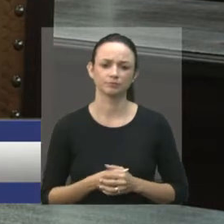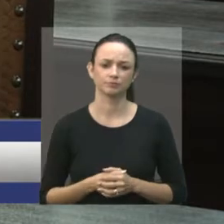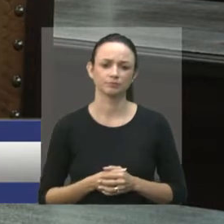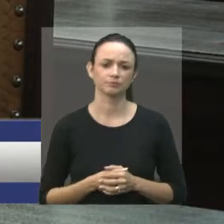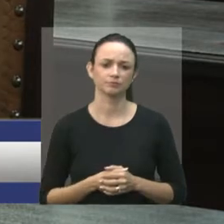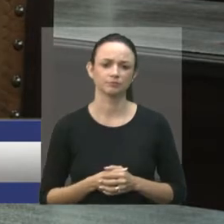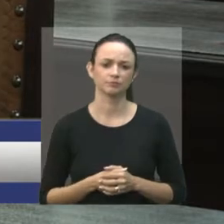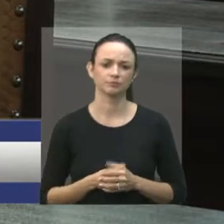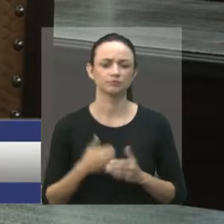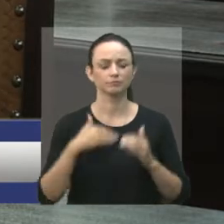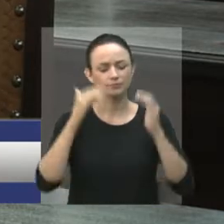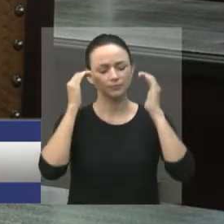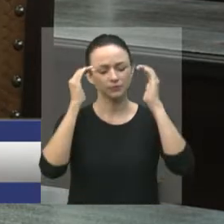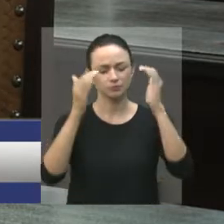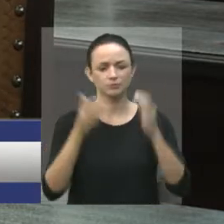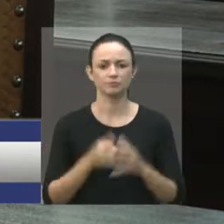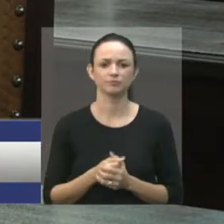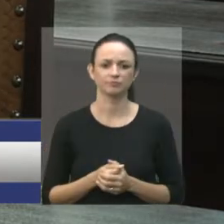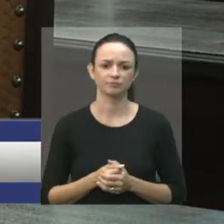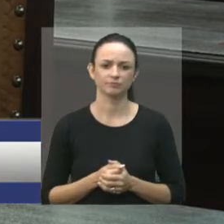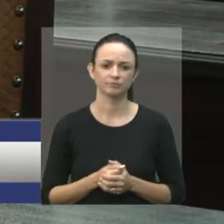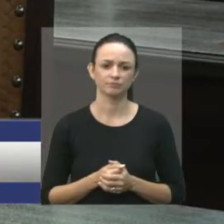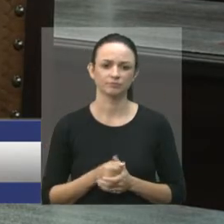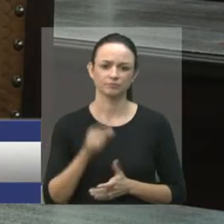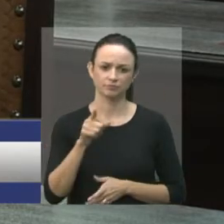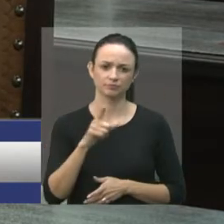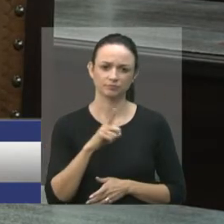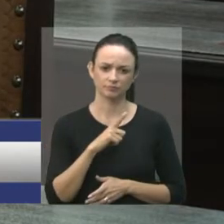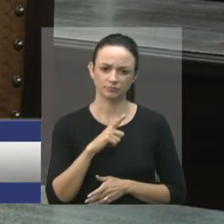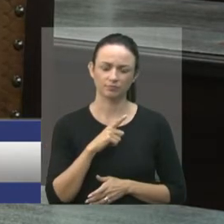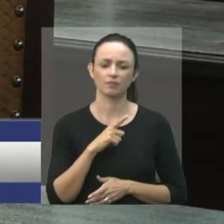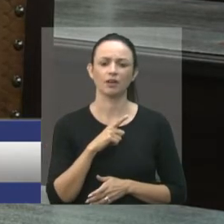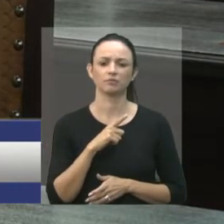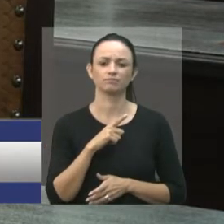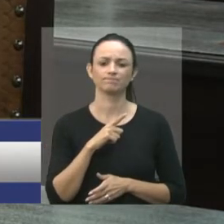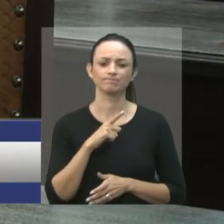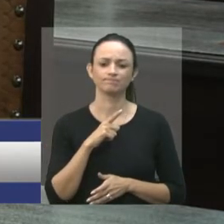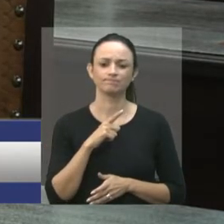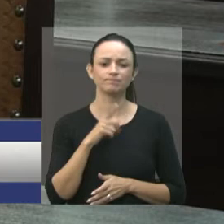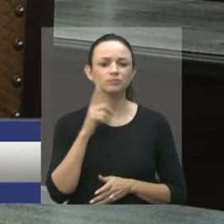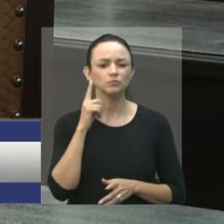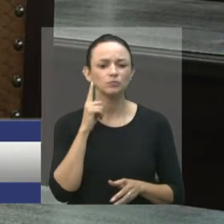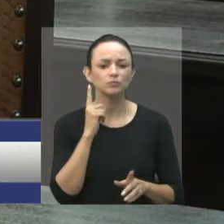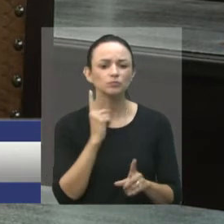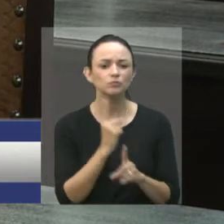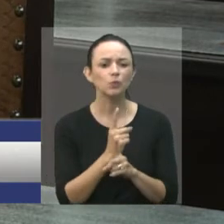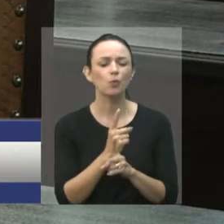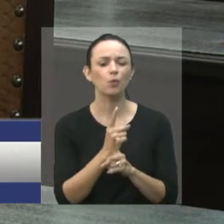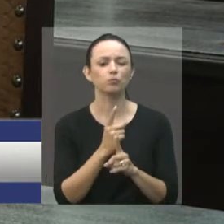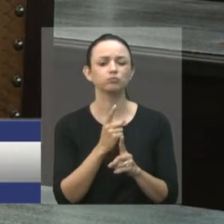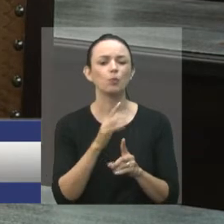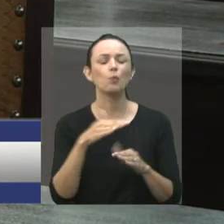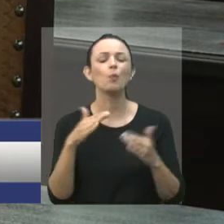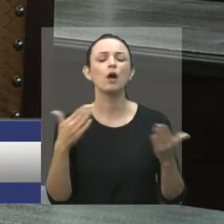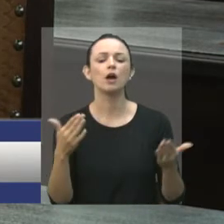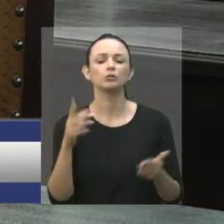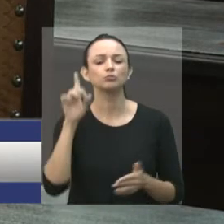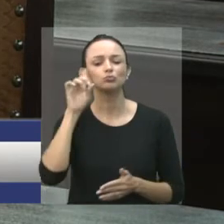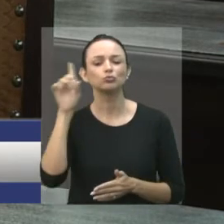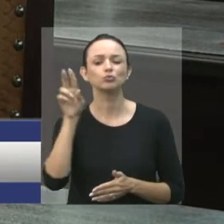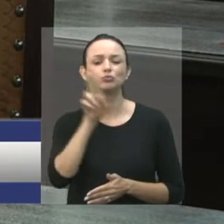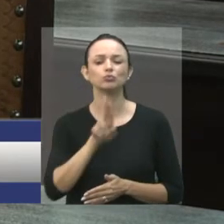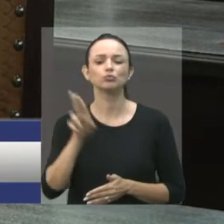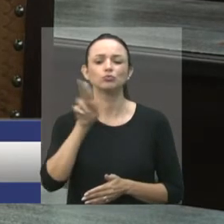todo respeito. Vocês tiveram acesso a quando serão aplicadas essas emendas, quando